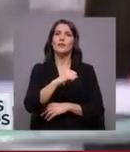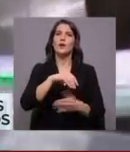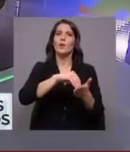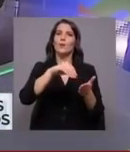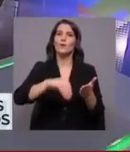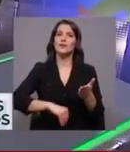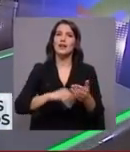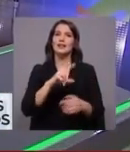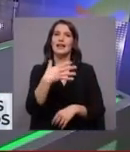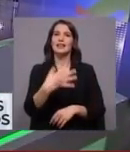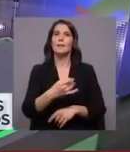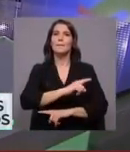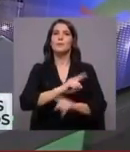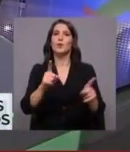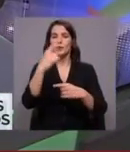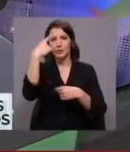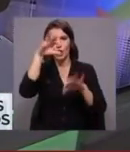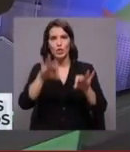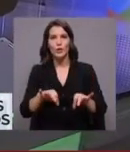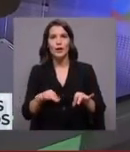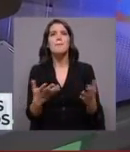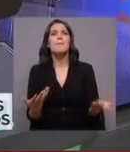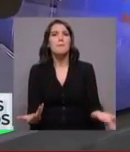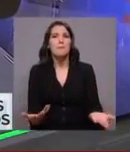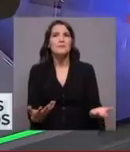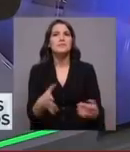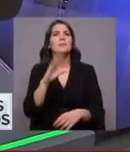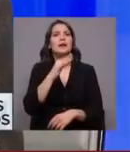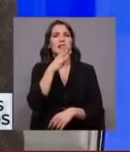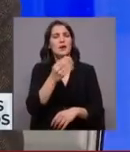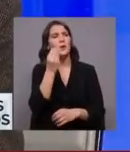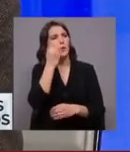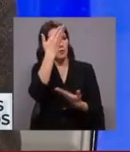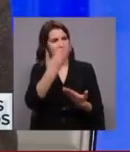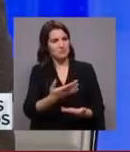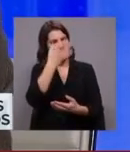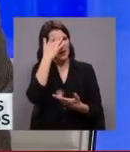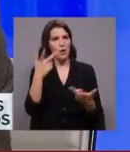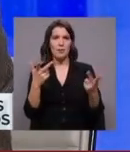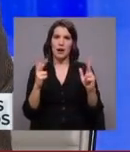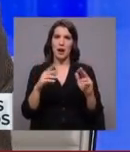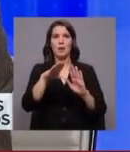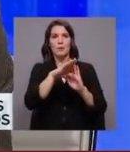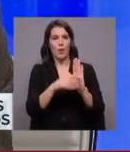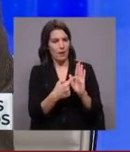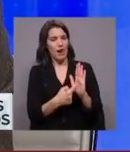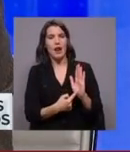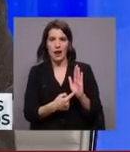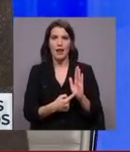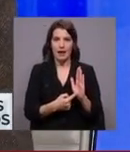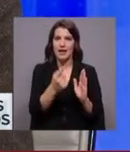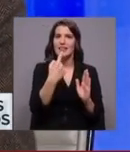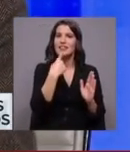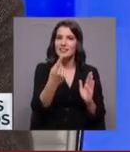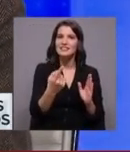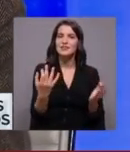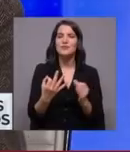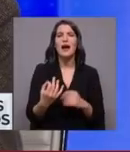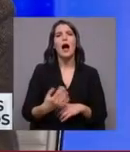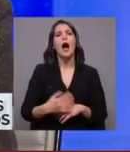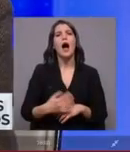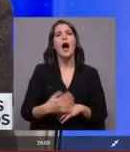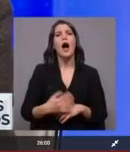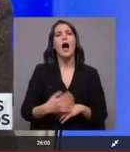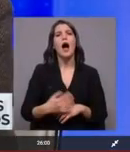contato com são RTP que proibir as touradas que devo ser mais como é que O Liberal sendo o seu programa como O que é bom que